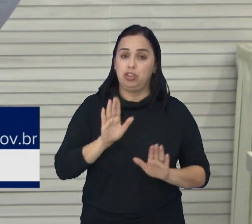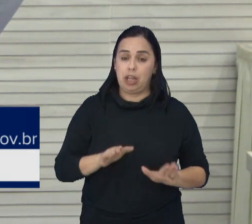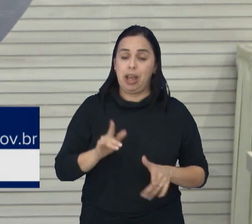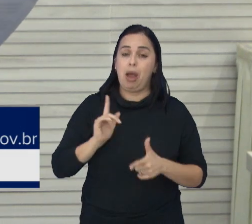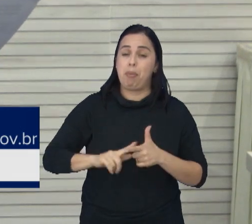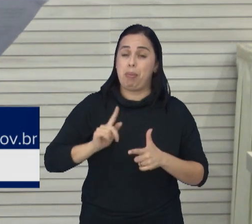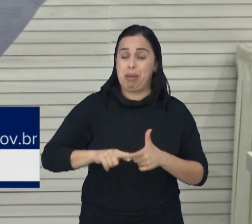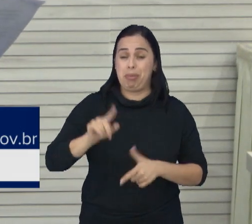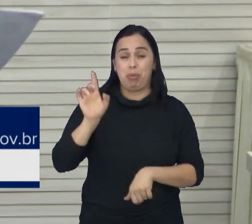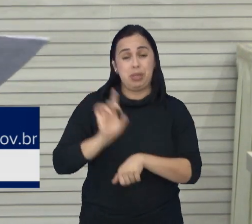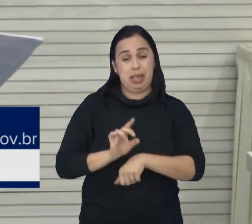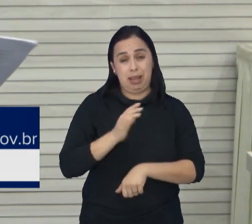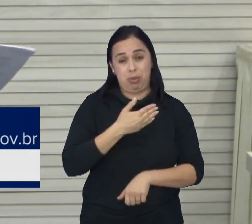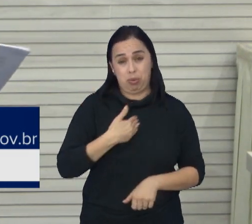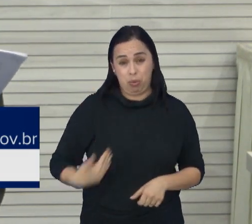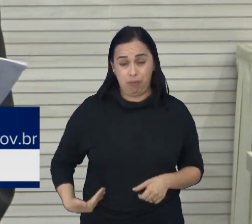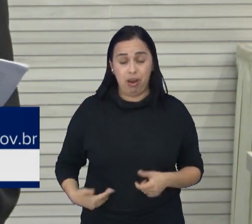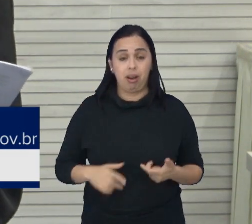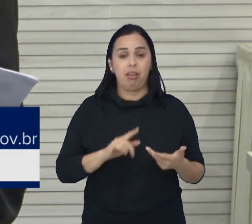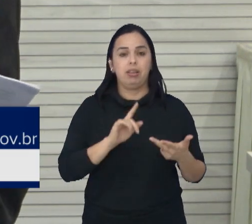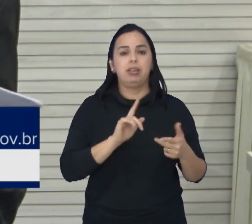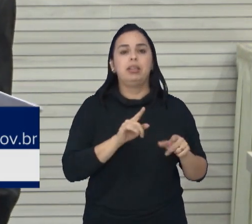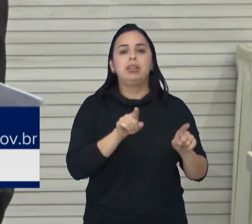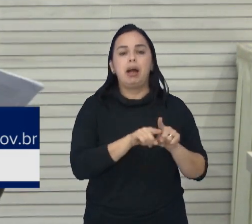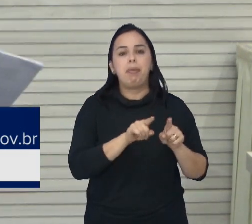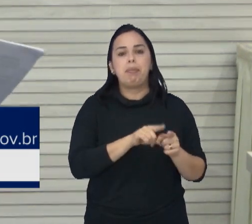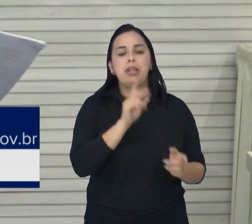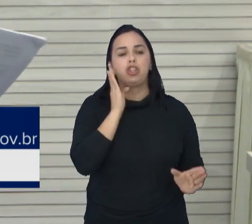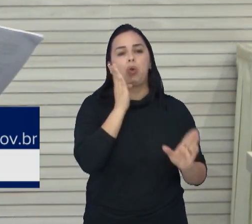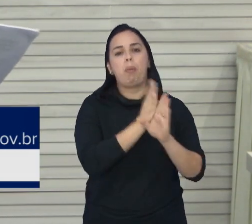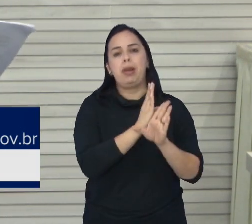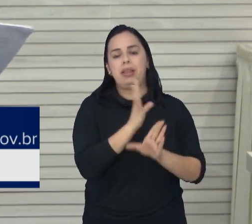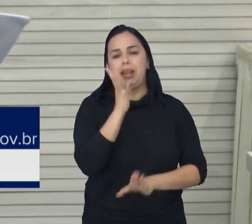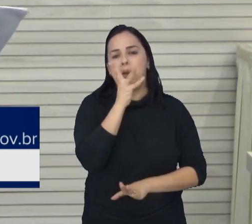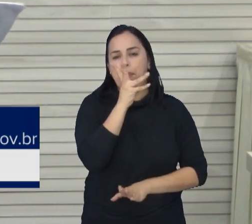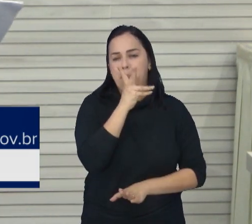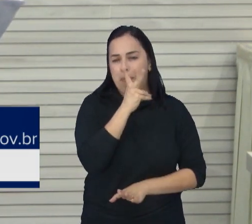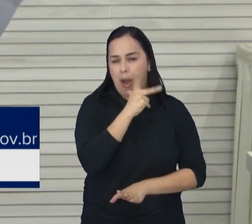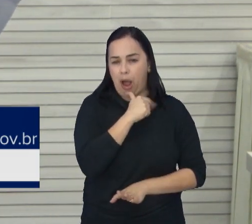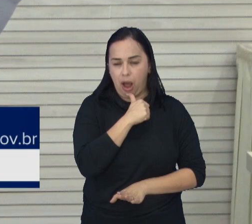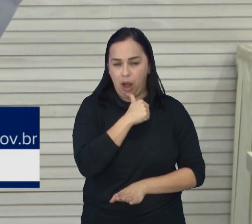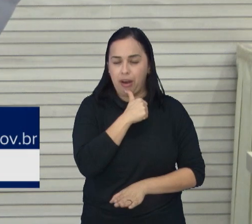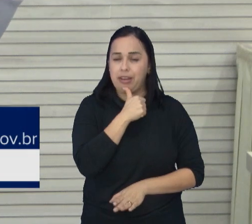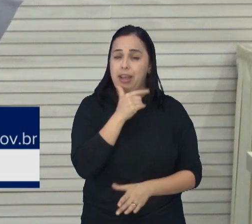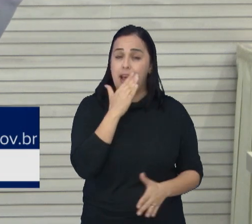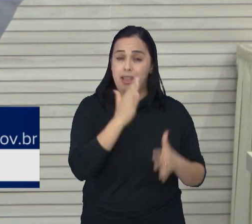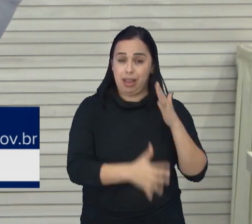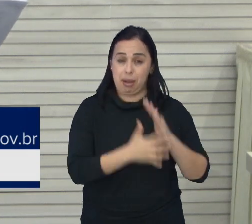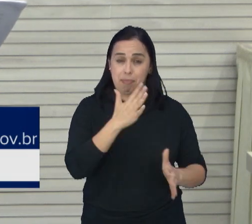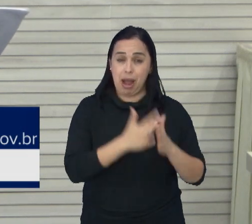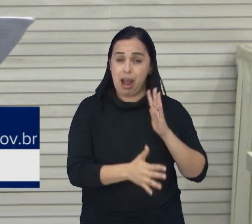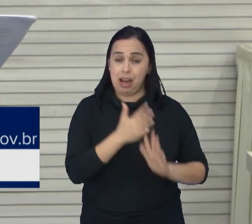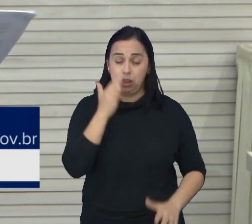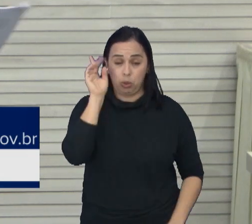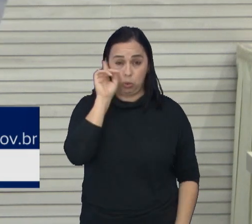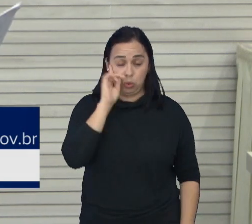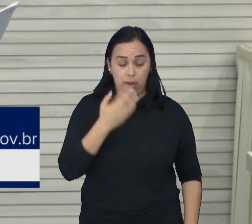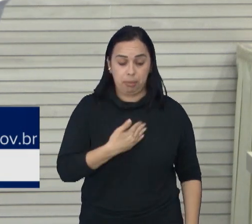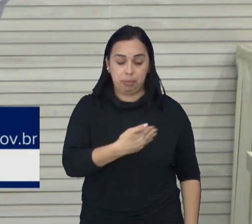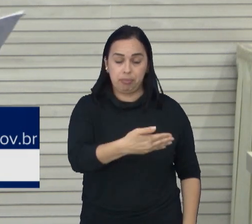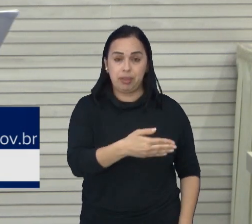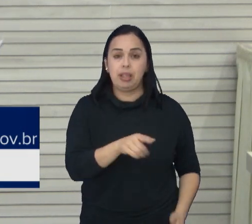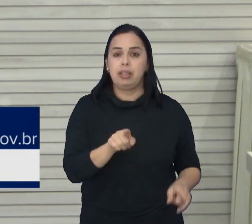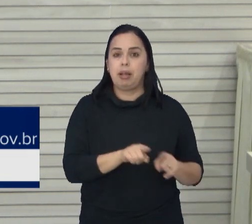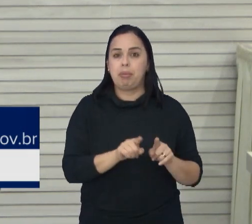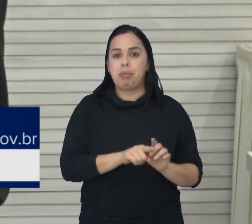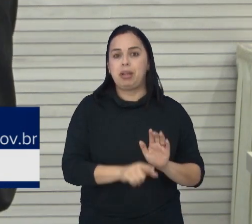Problema do Estado, demora do diagnóstico, que preocupa muito e atrapalha no dia a dia das famílias, dificuldade para conseguir o